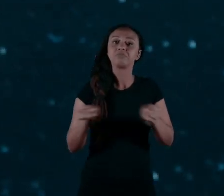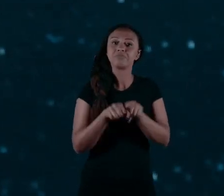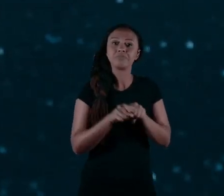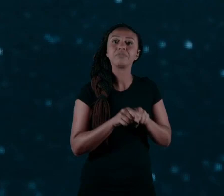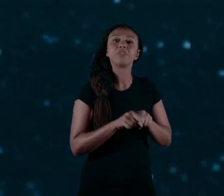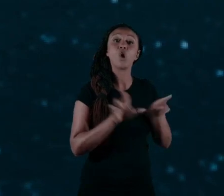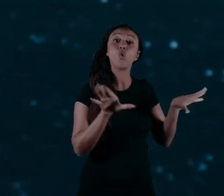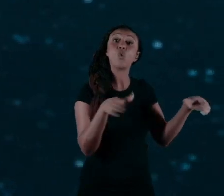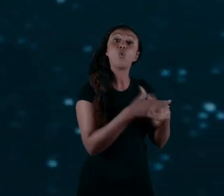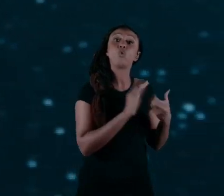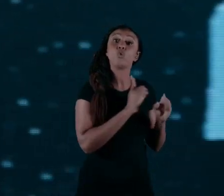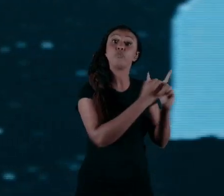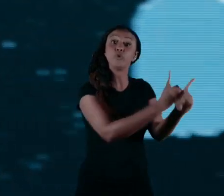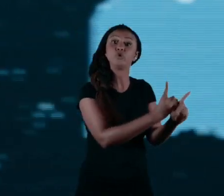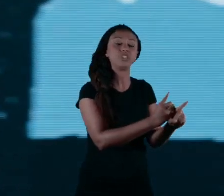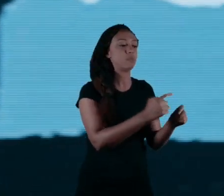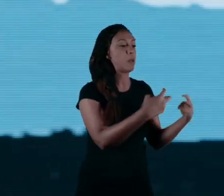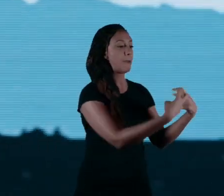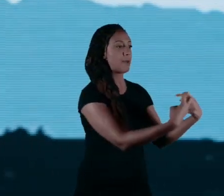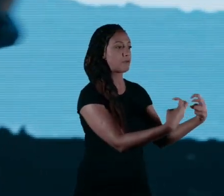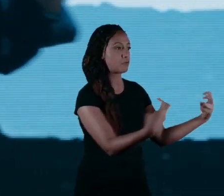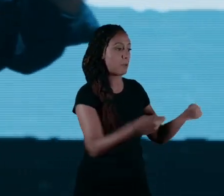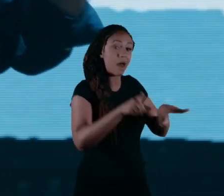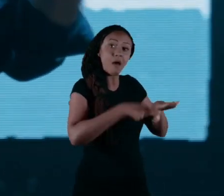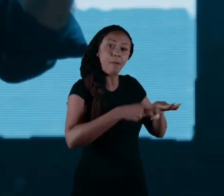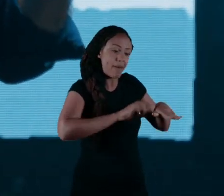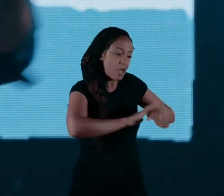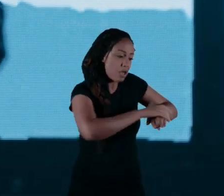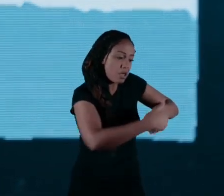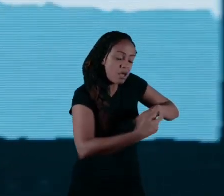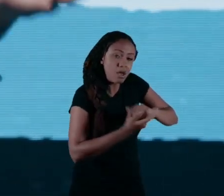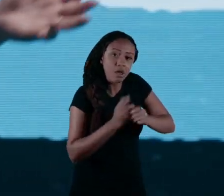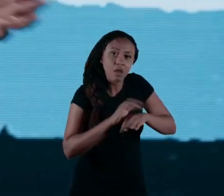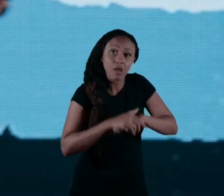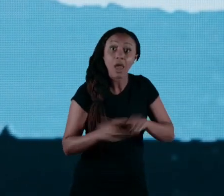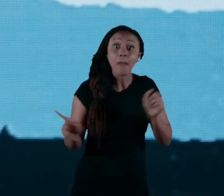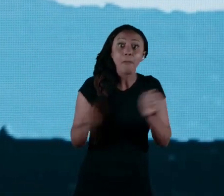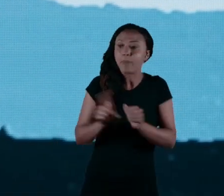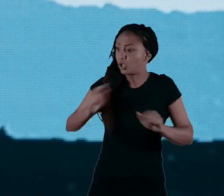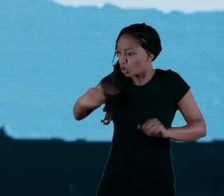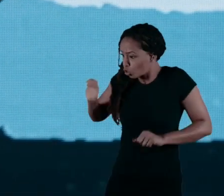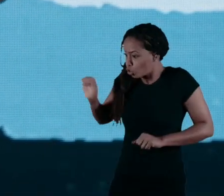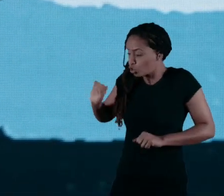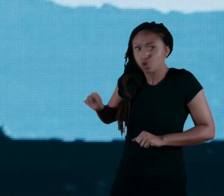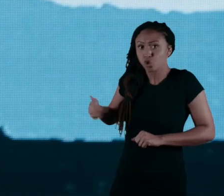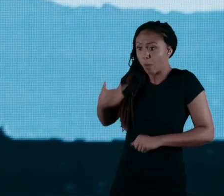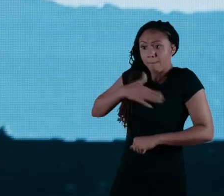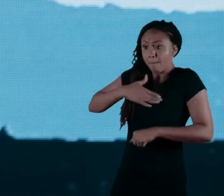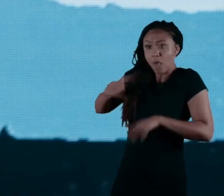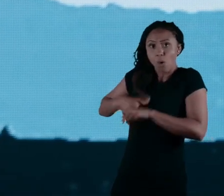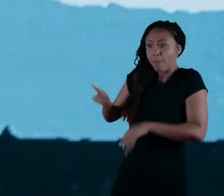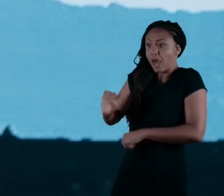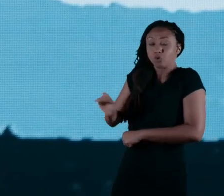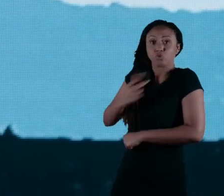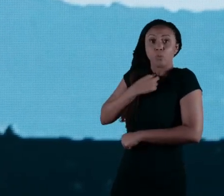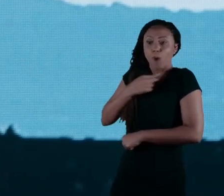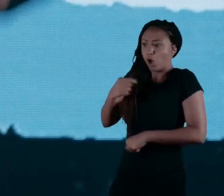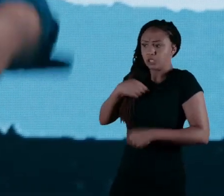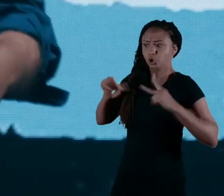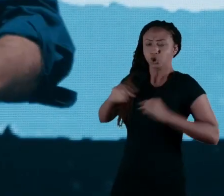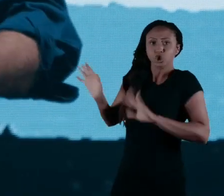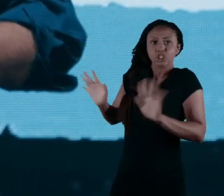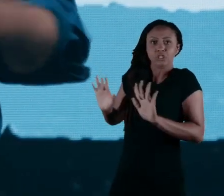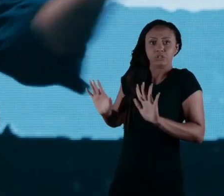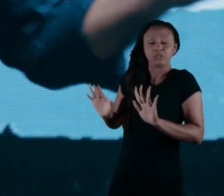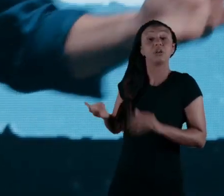lavar os pés. Pedro falou: não, não vai lavar o meu pé não. Porque não era comum. Os líderes queriam